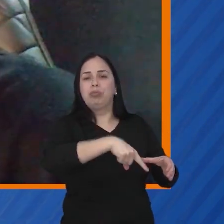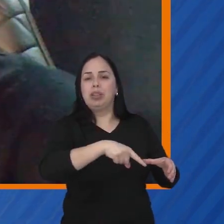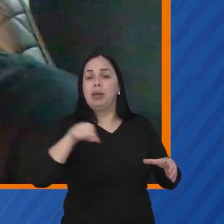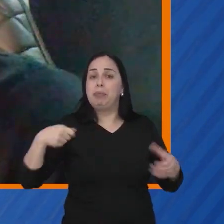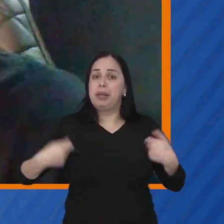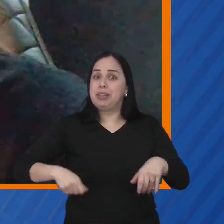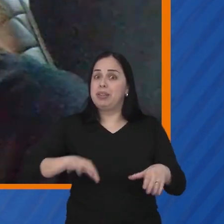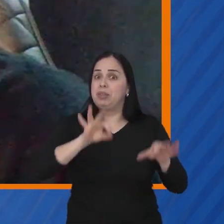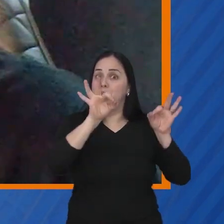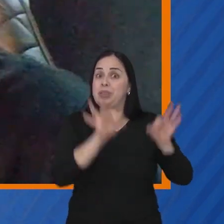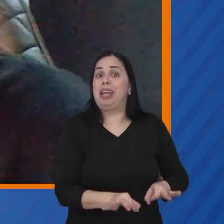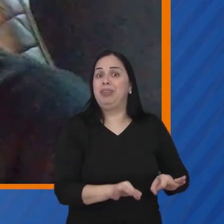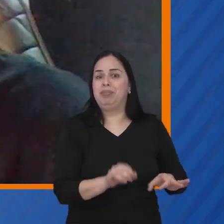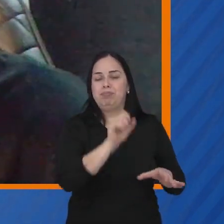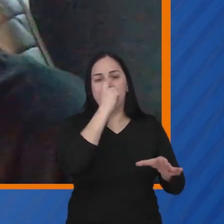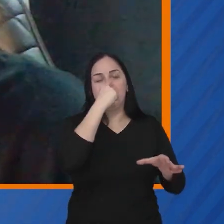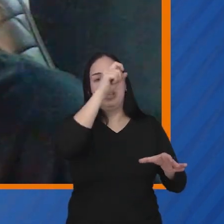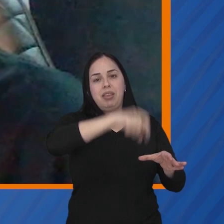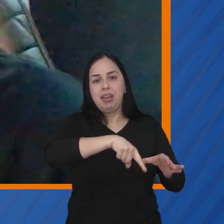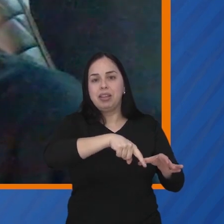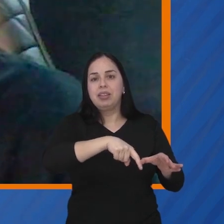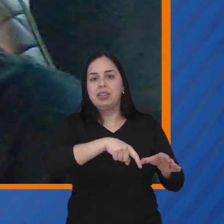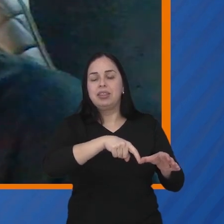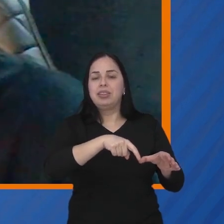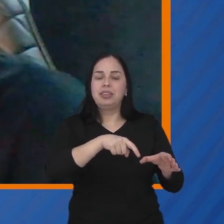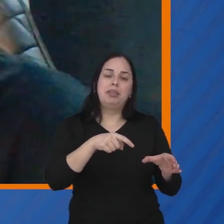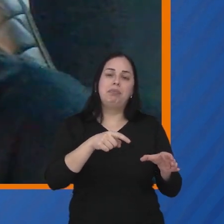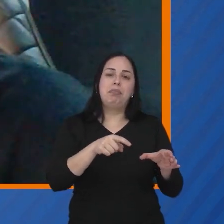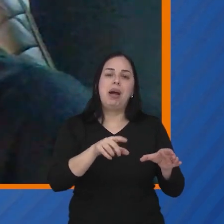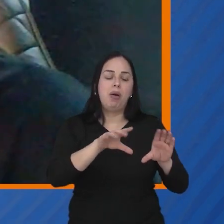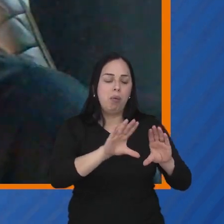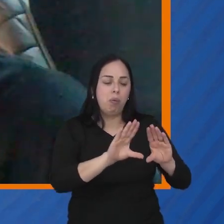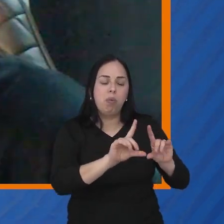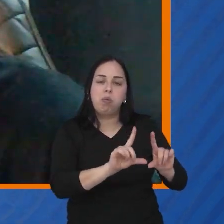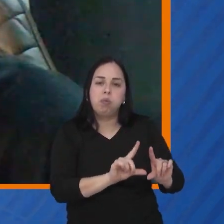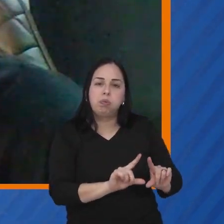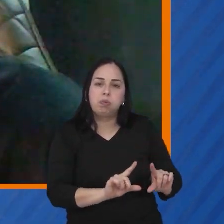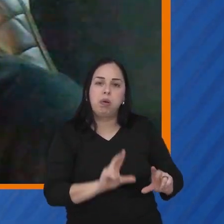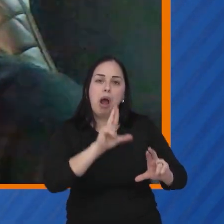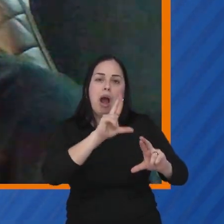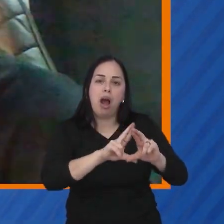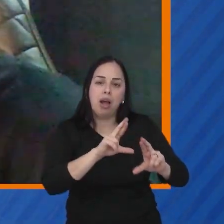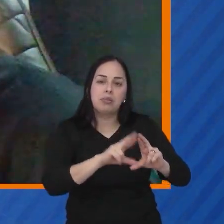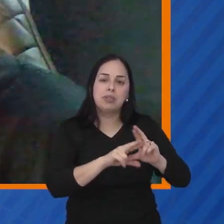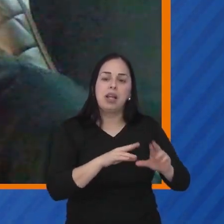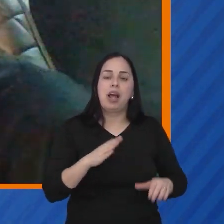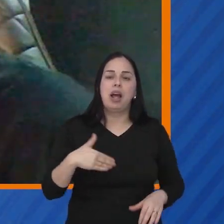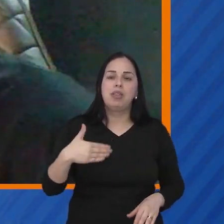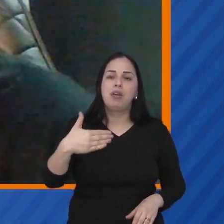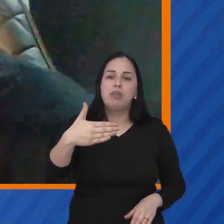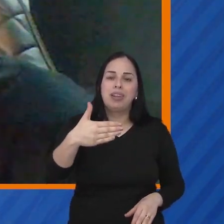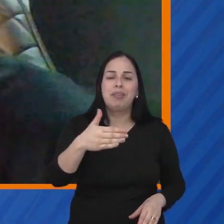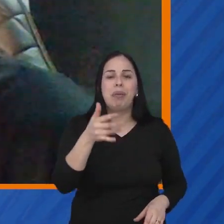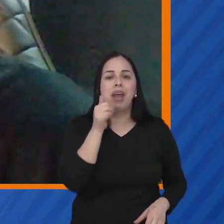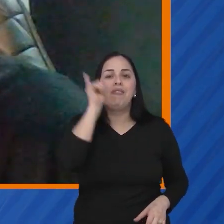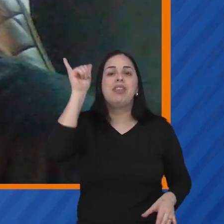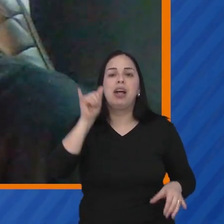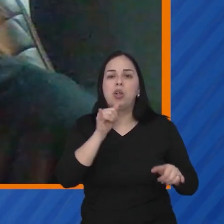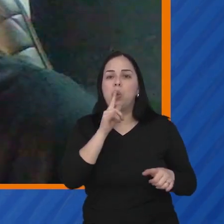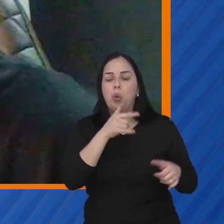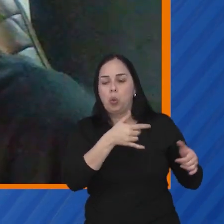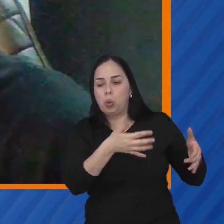ter o descarte correto, por exemplo, para esse material em se degradando não chegar, por exemplo, aos